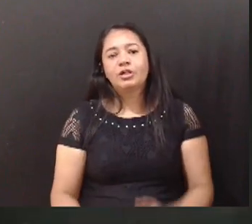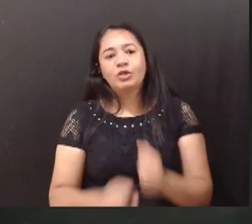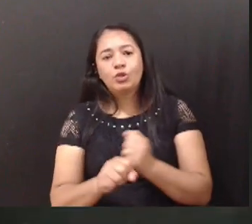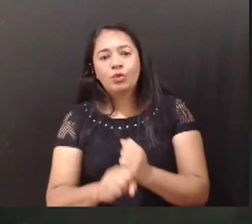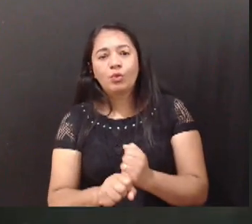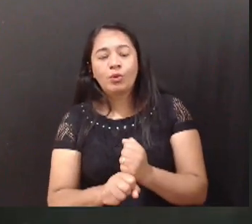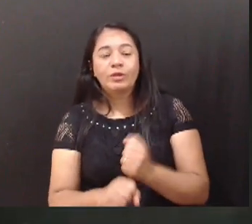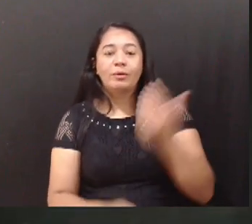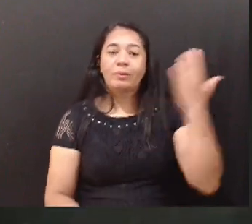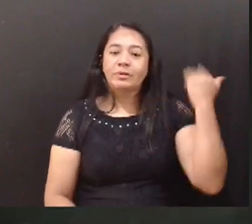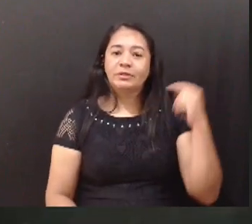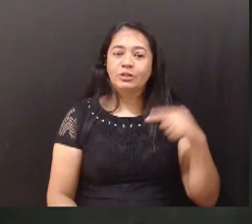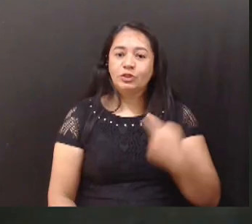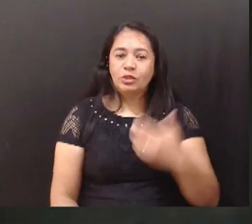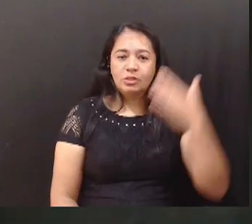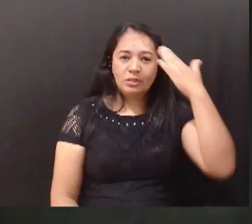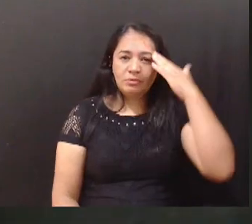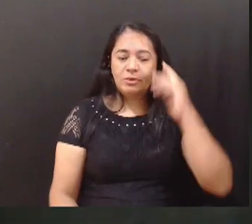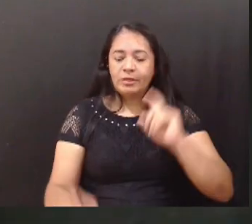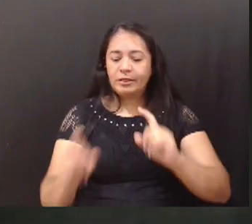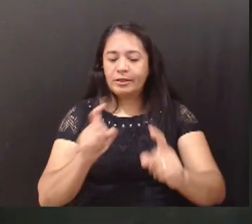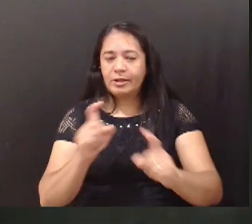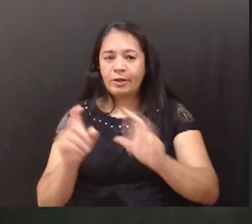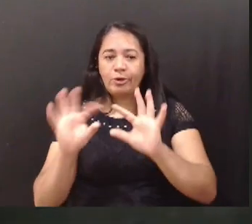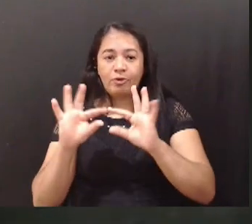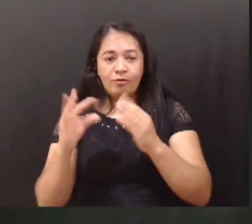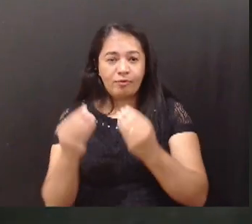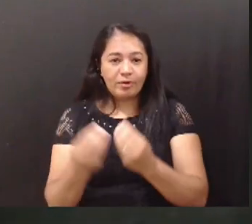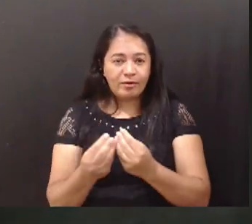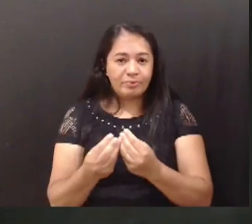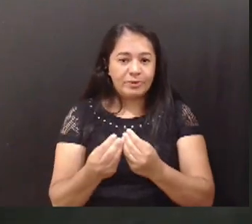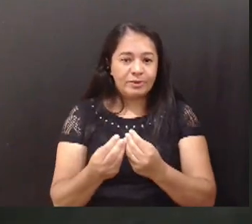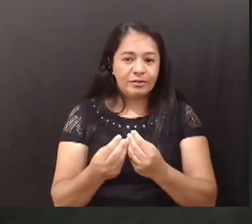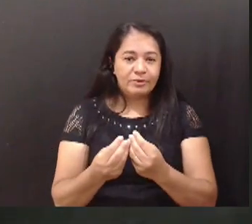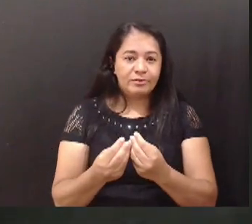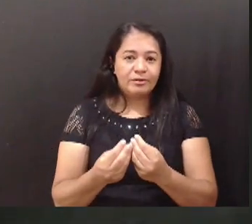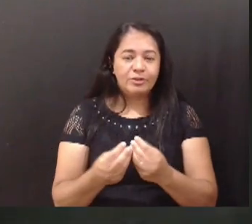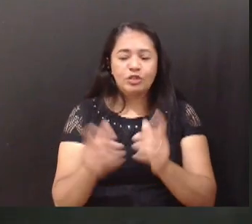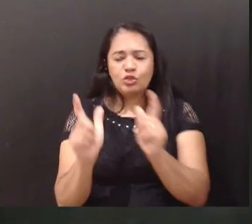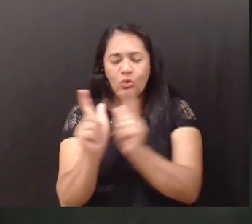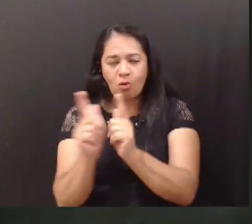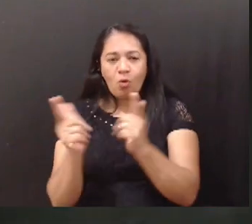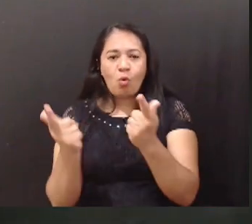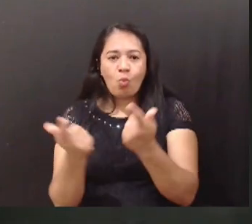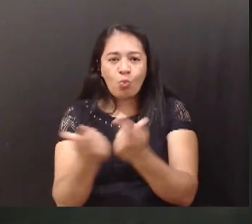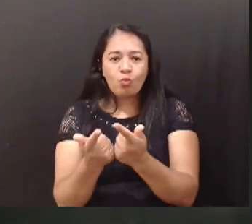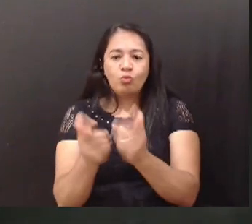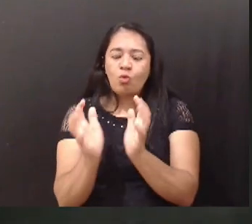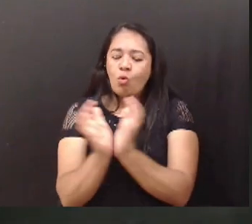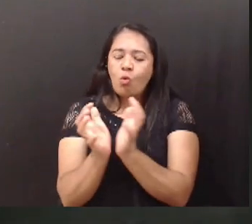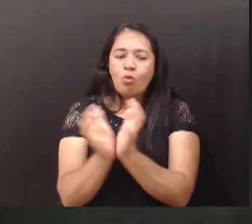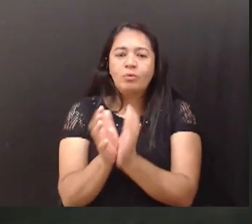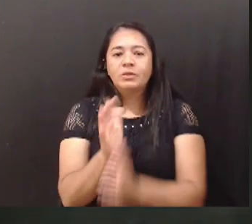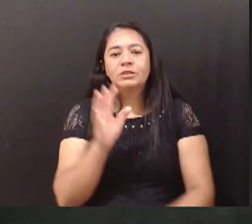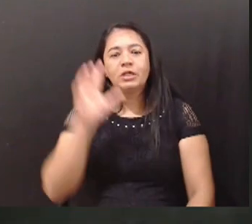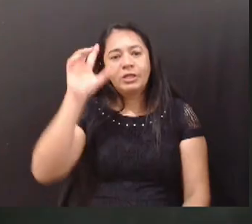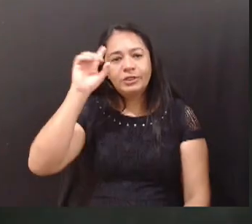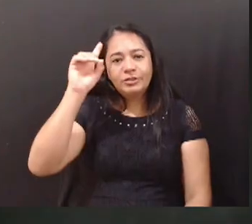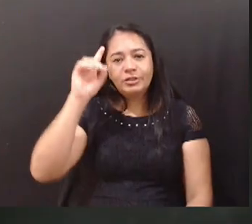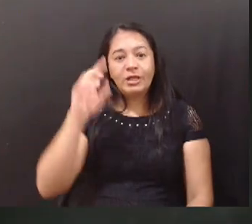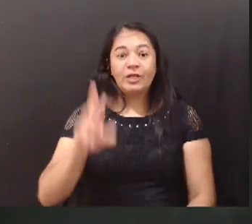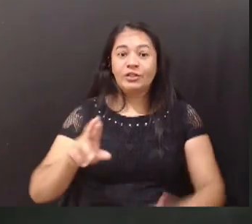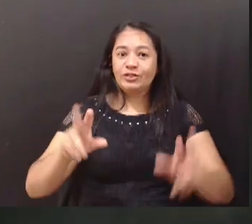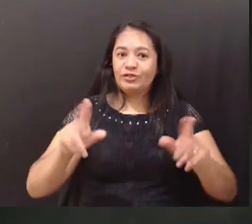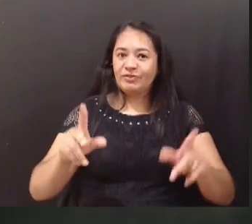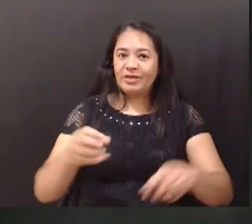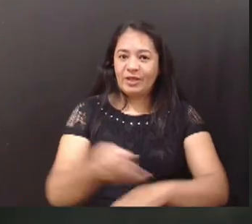quando tem reunião de família, reunião de uma galera, assim, que às vezes está no dia a dia, porque é diferente, né? São emoções diferentes. Quando a